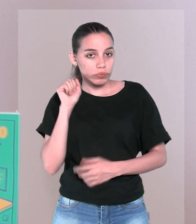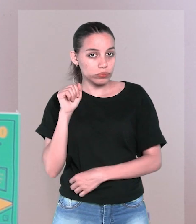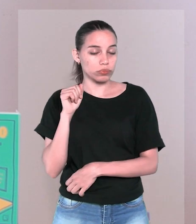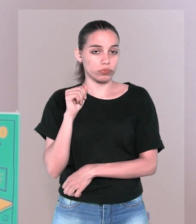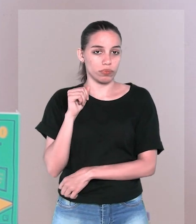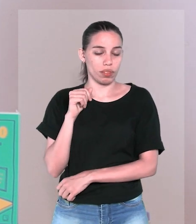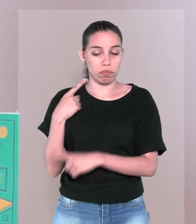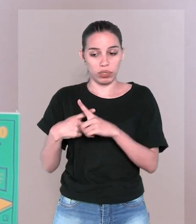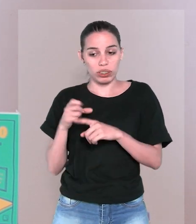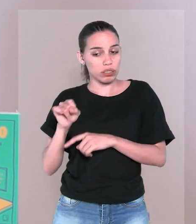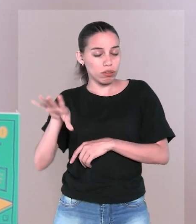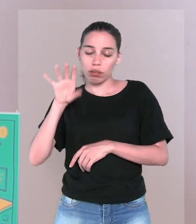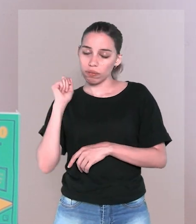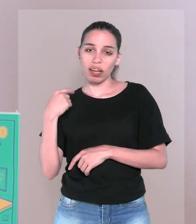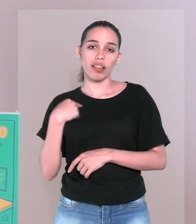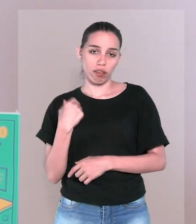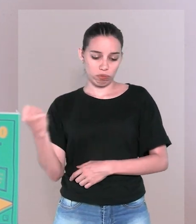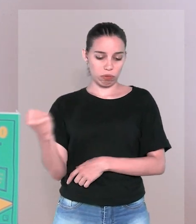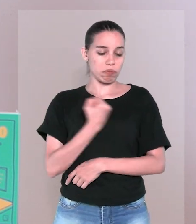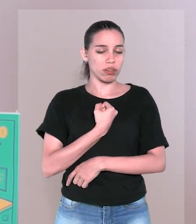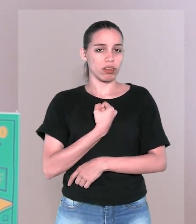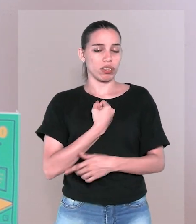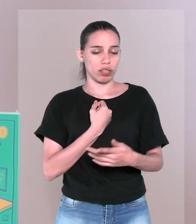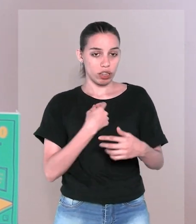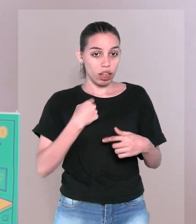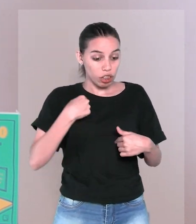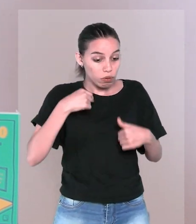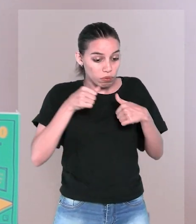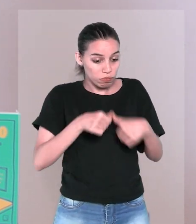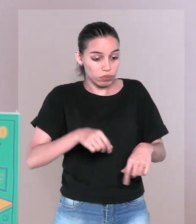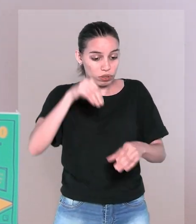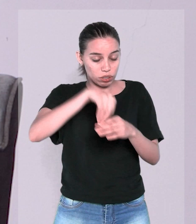escutou, porque se alguém não me escutasse agora, eu me mataria.